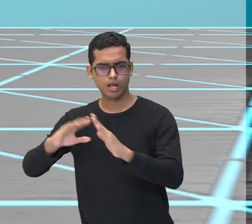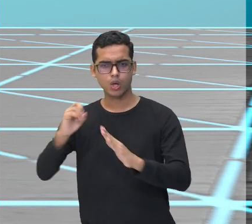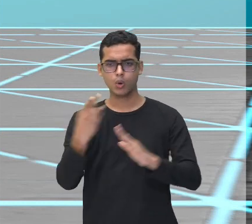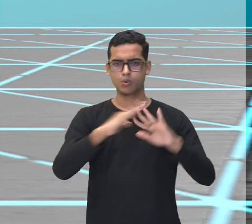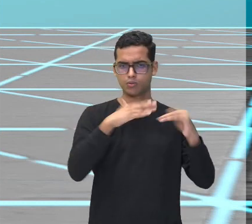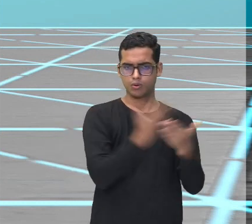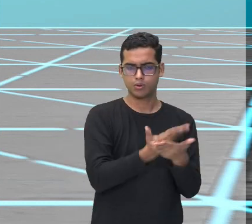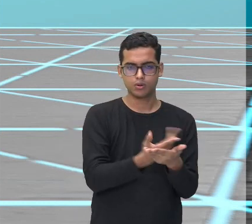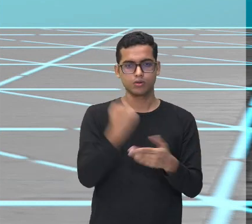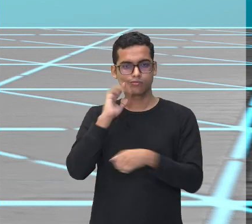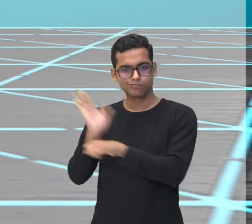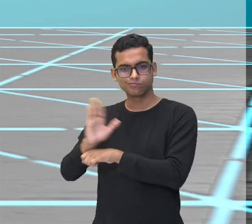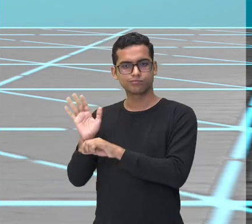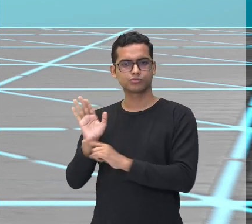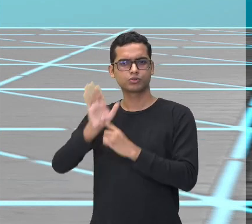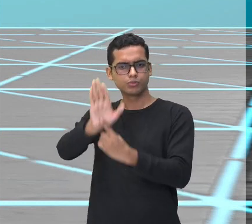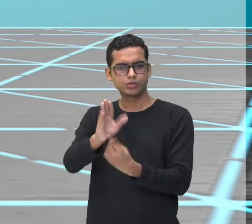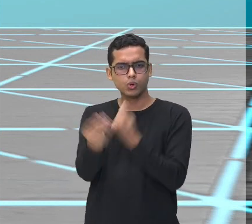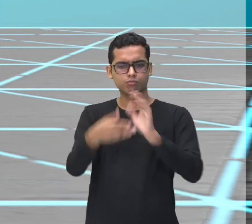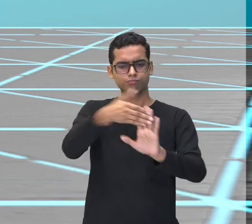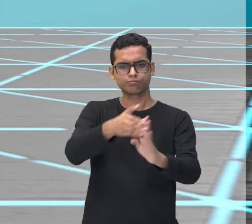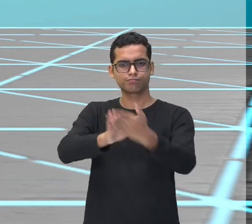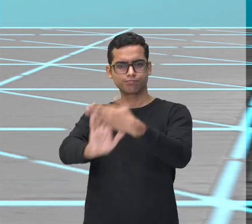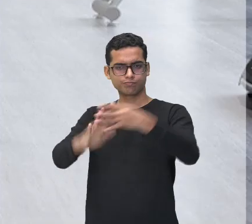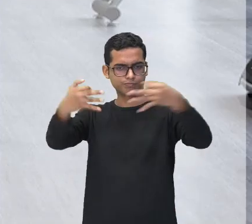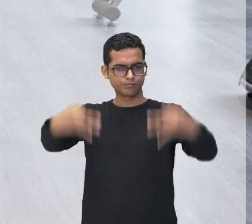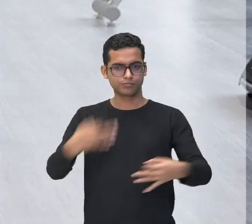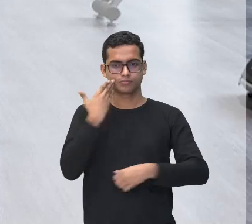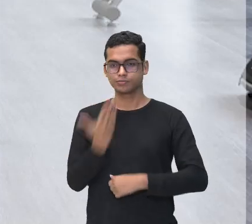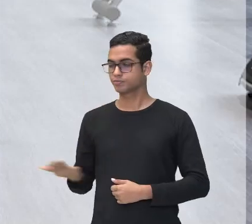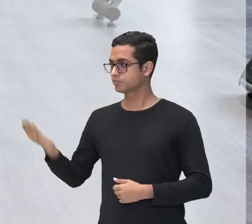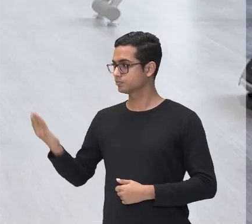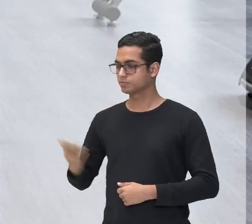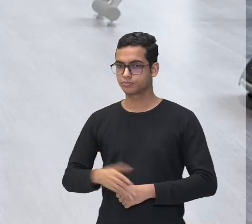que vai ilustrar de maneira prática como se alongar.